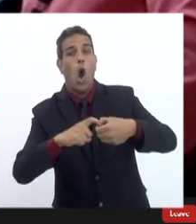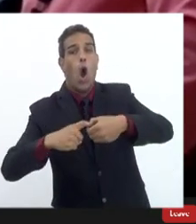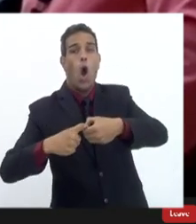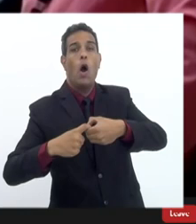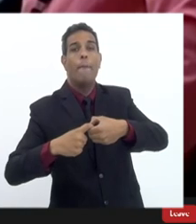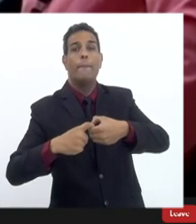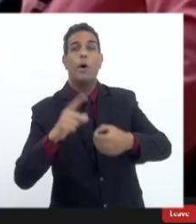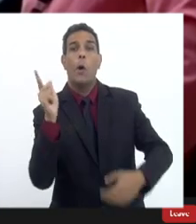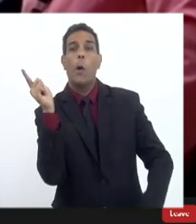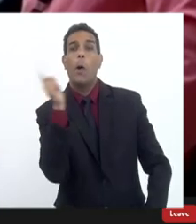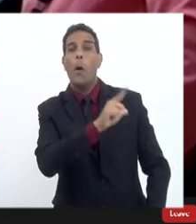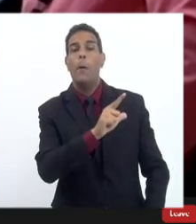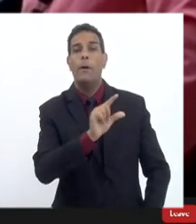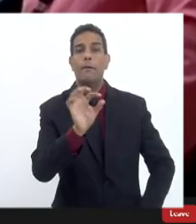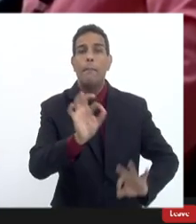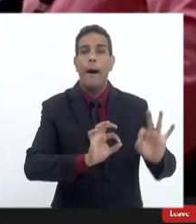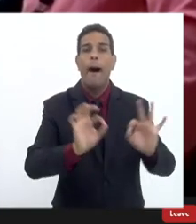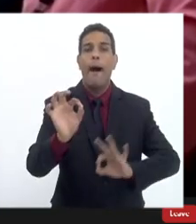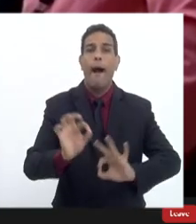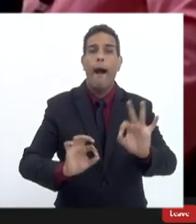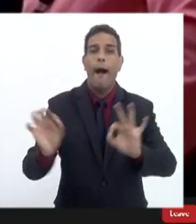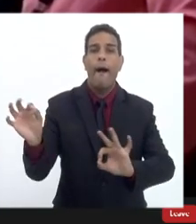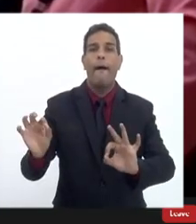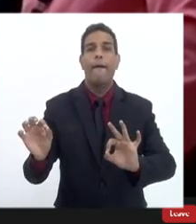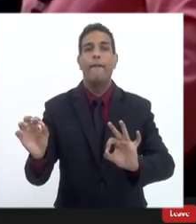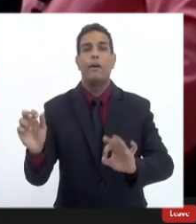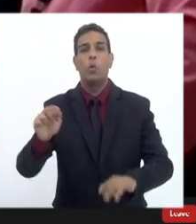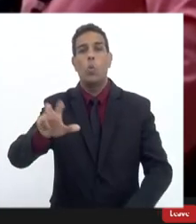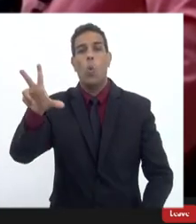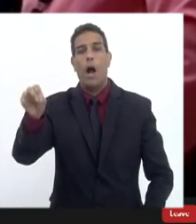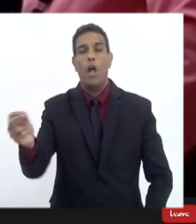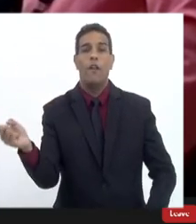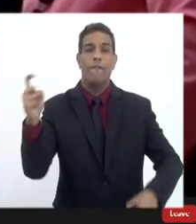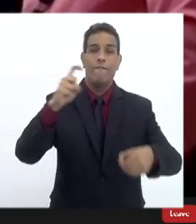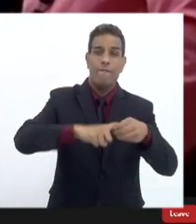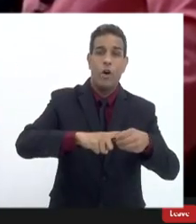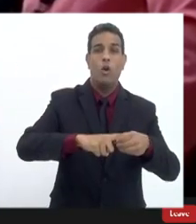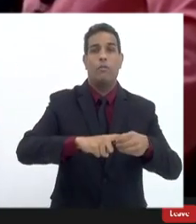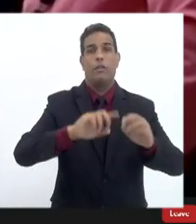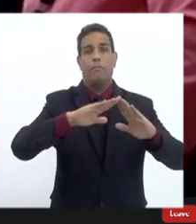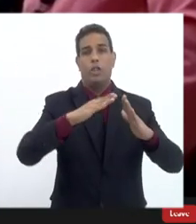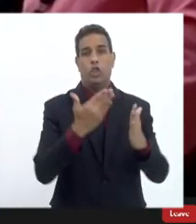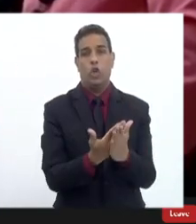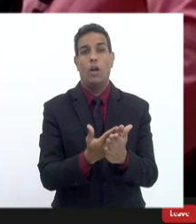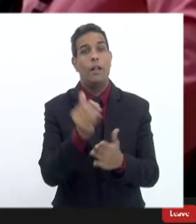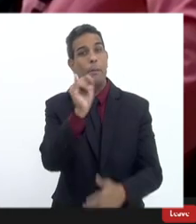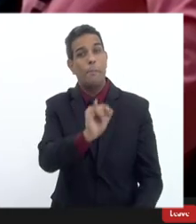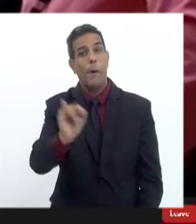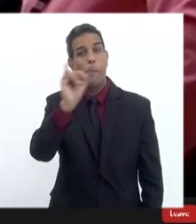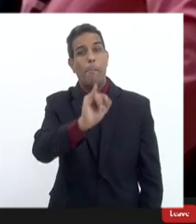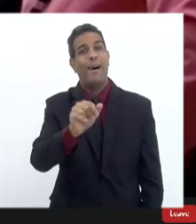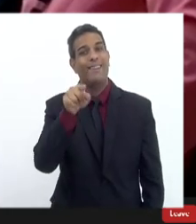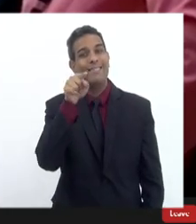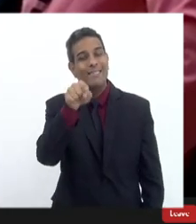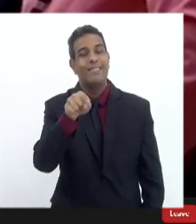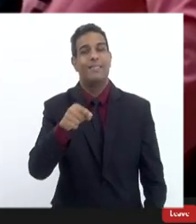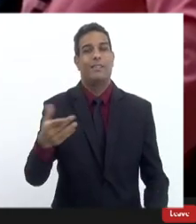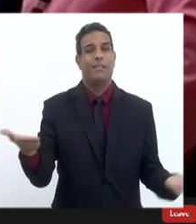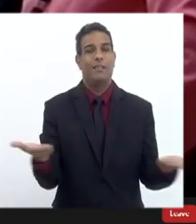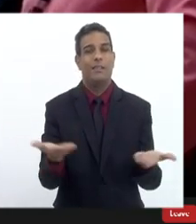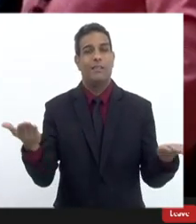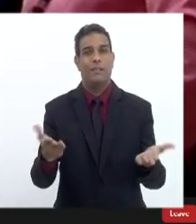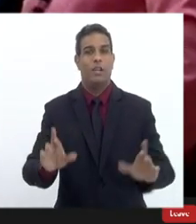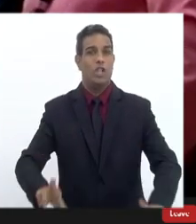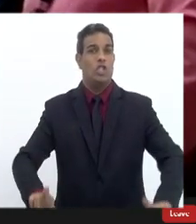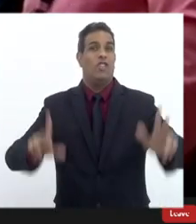gente efetivamente consiga trazer esse aluno de volta. Mas, assim, é importante enfatizar que a gente vive um momento